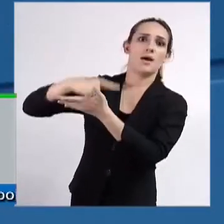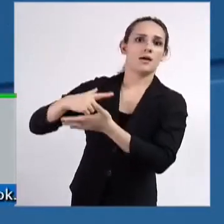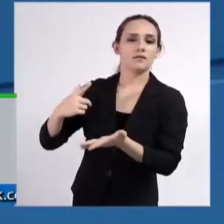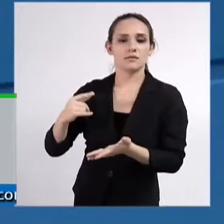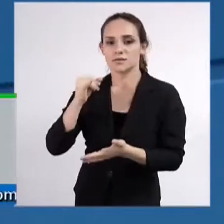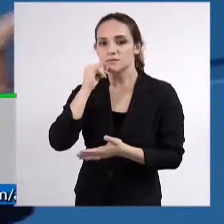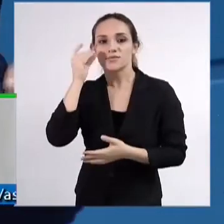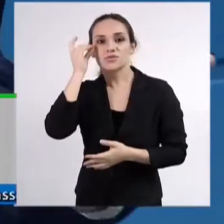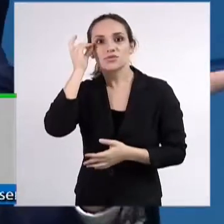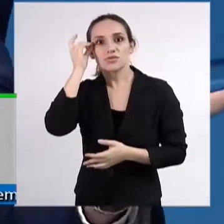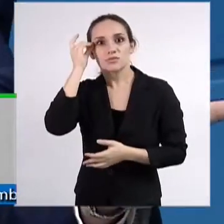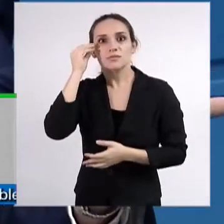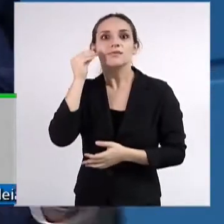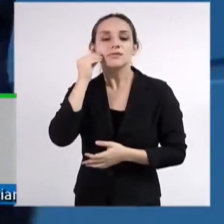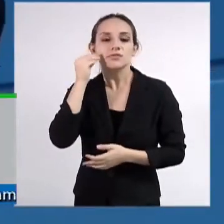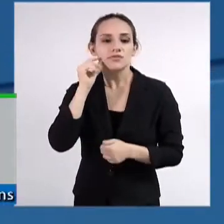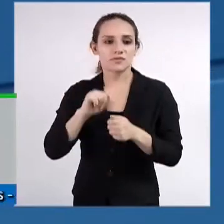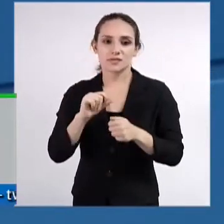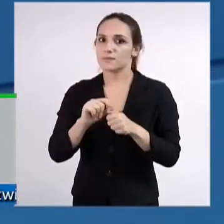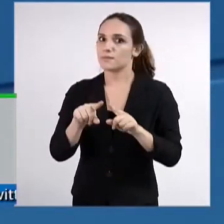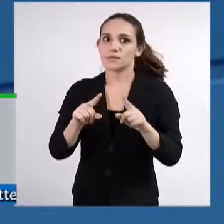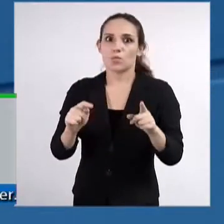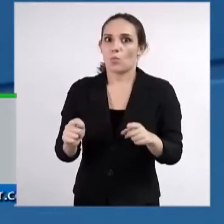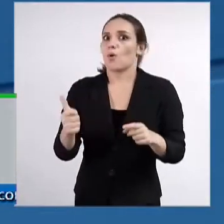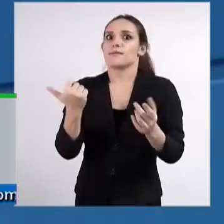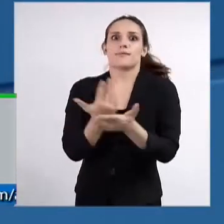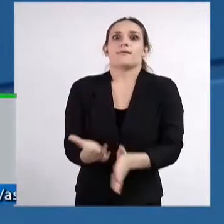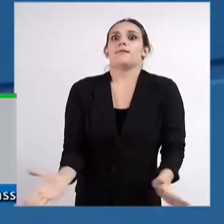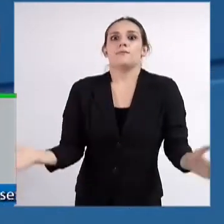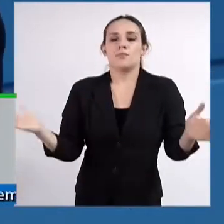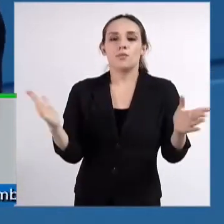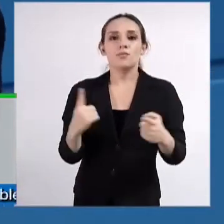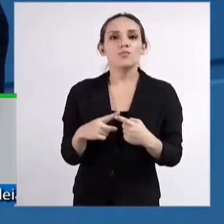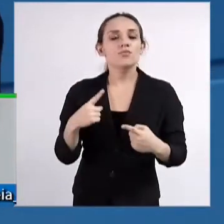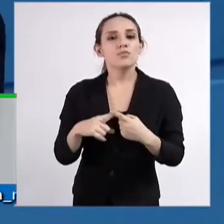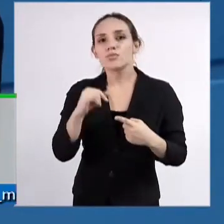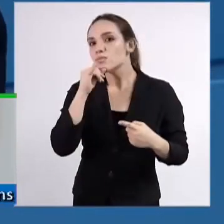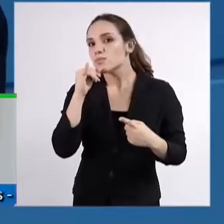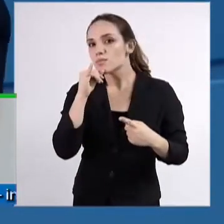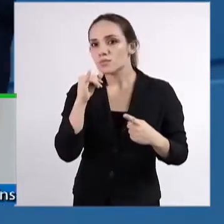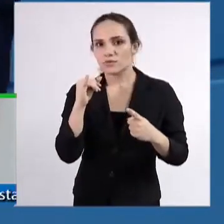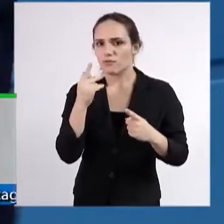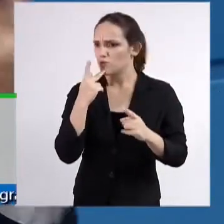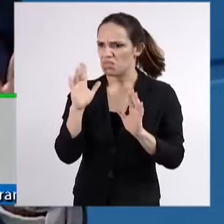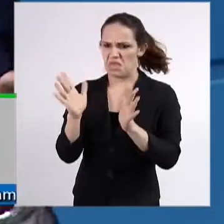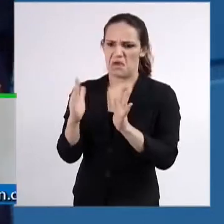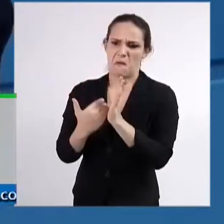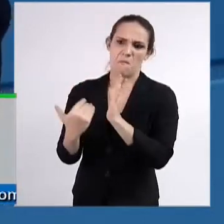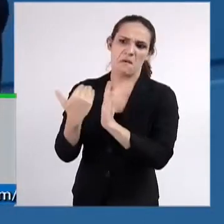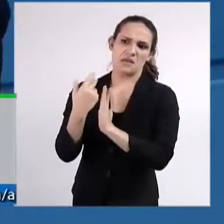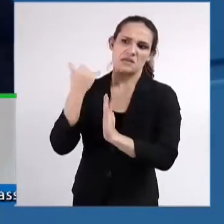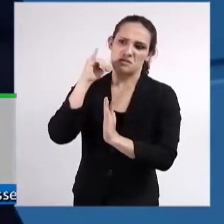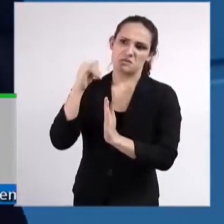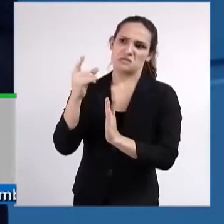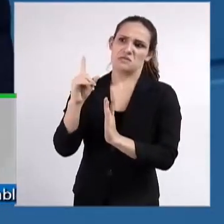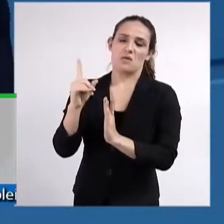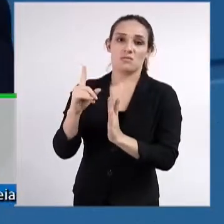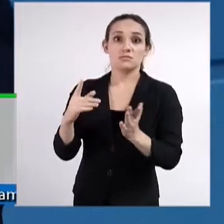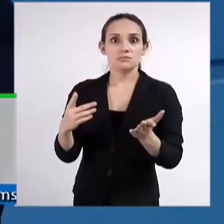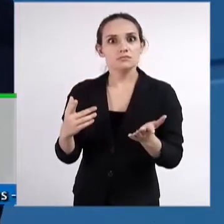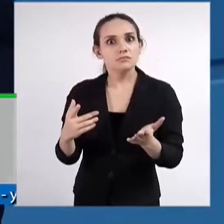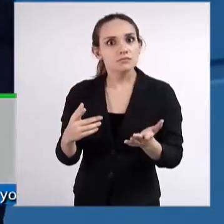Dilma tentou fazer isso, quase quebrou o setor elétrico quando não deixou fazer os aumentos na tarifa e criou um problema,